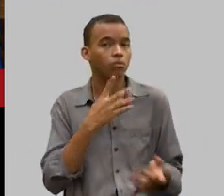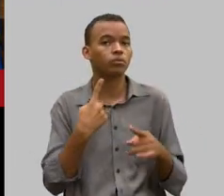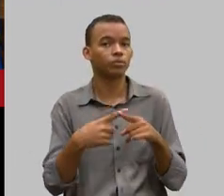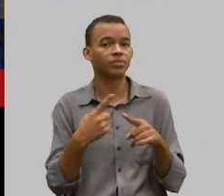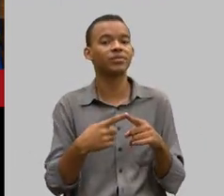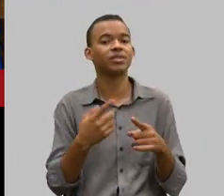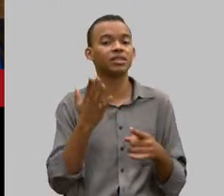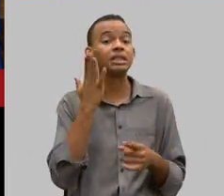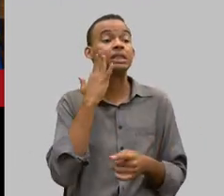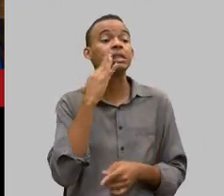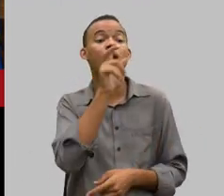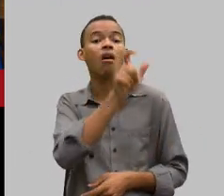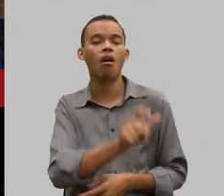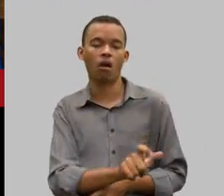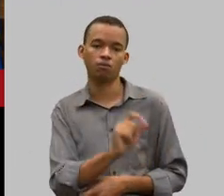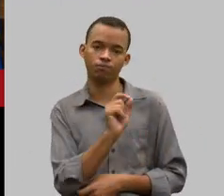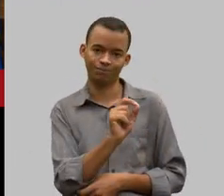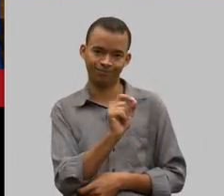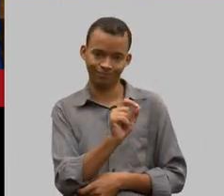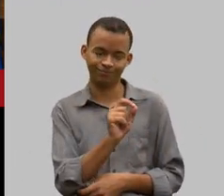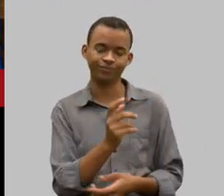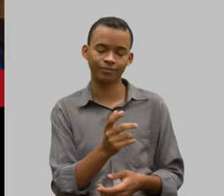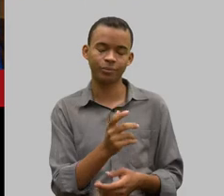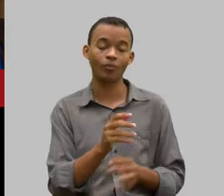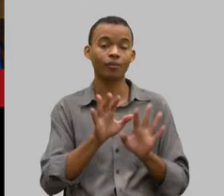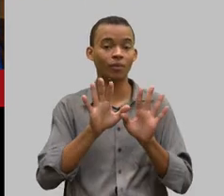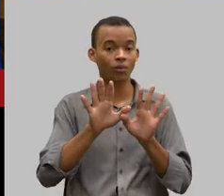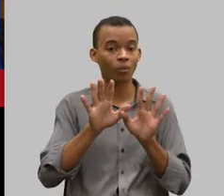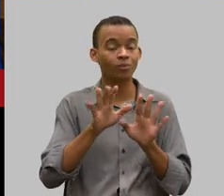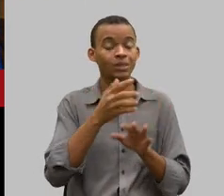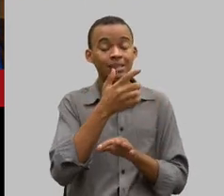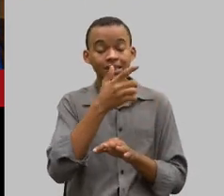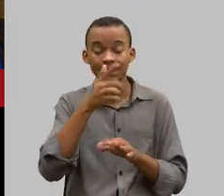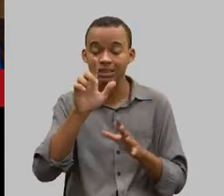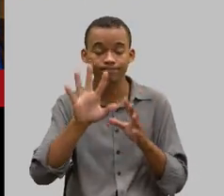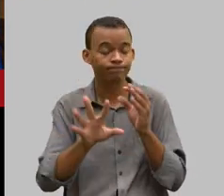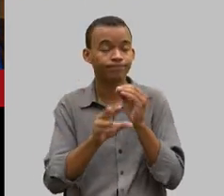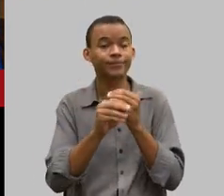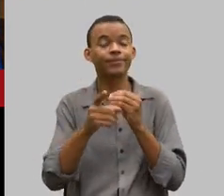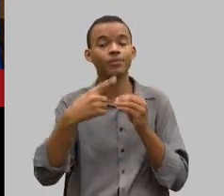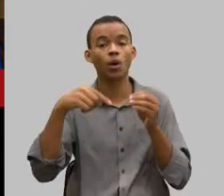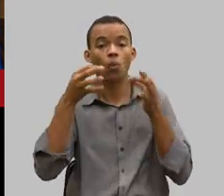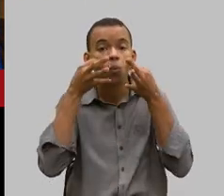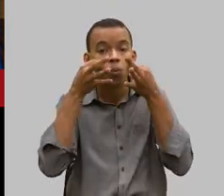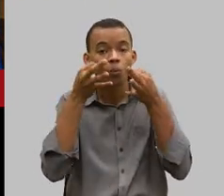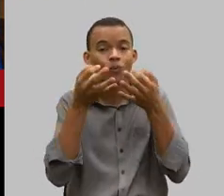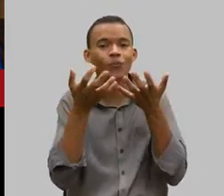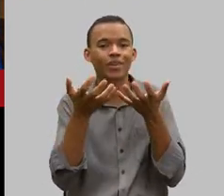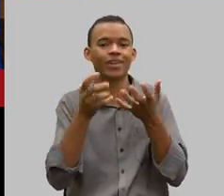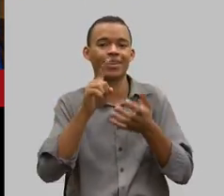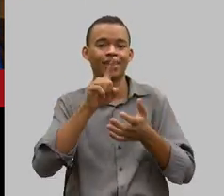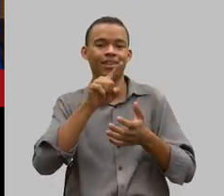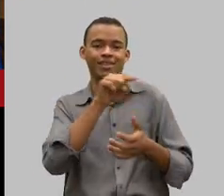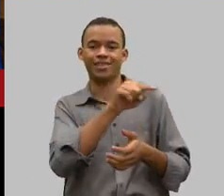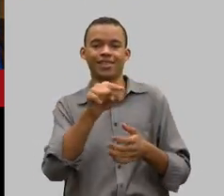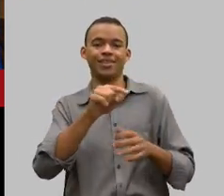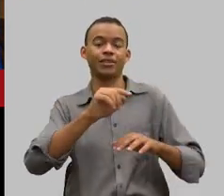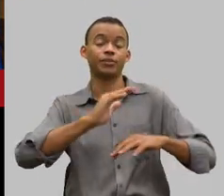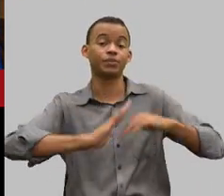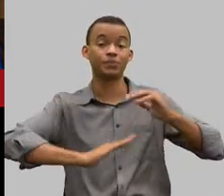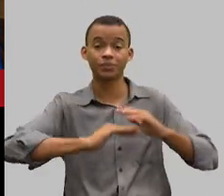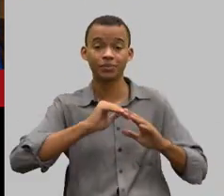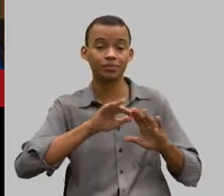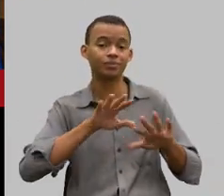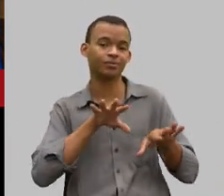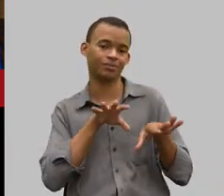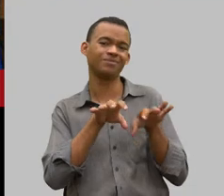sabe quem é mas mais do que isso a gente preza pela qualificação das pessoas e a maior prova disso